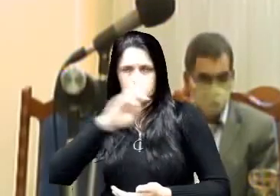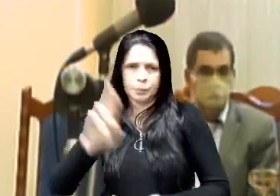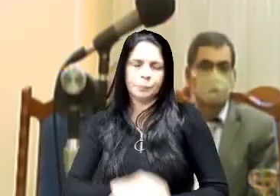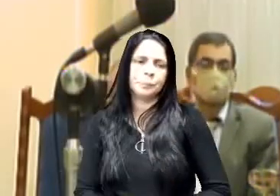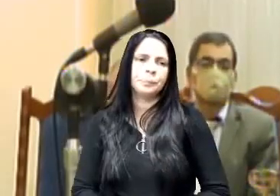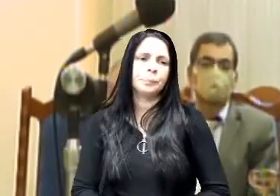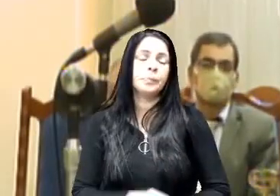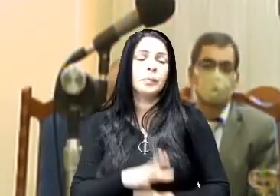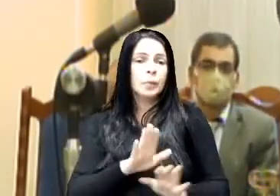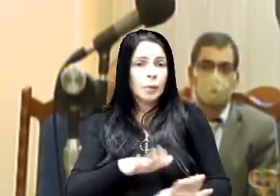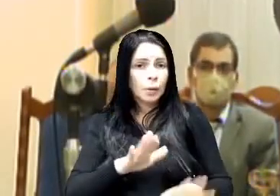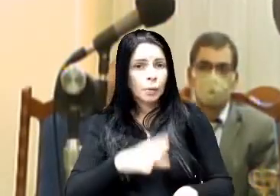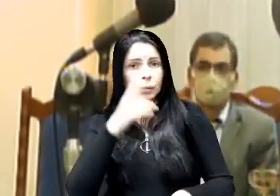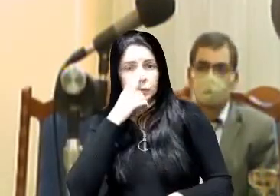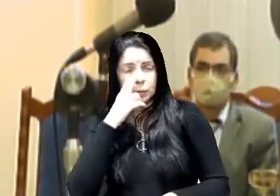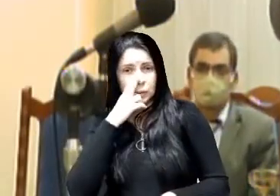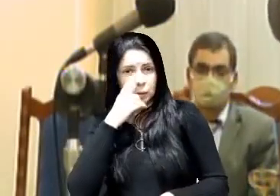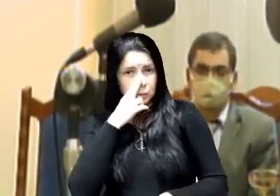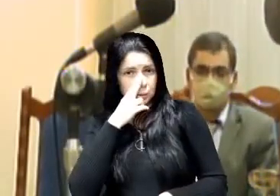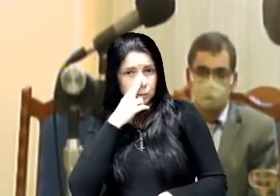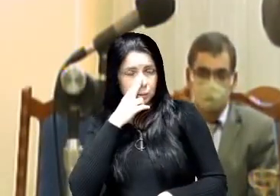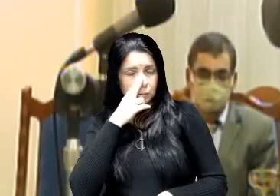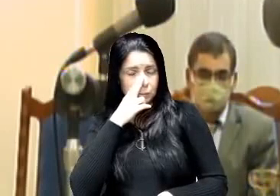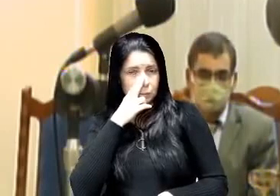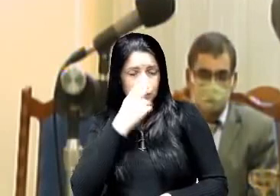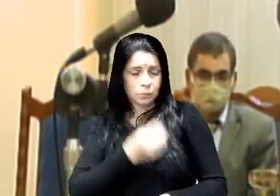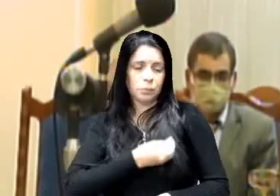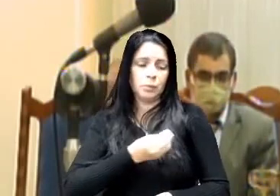vivendo como vencedor.